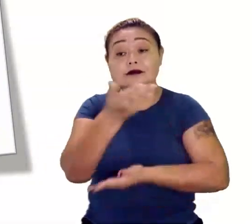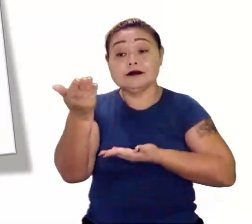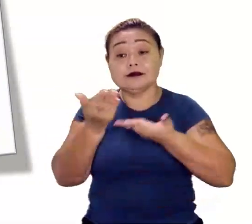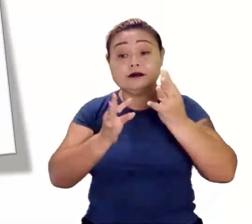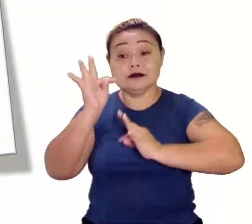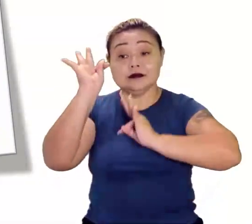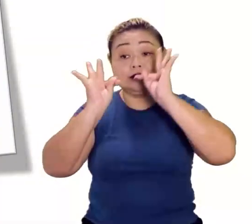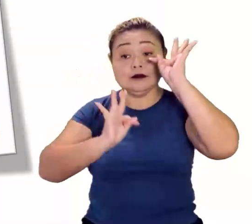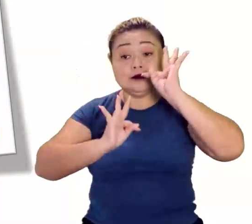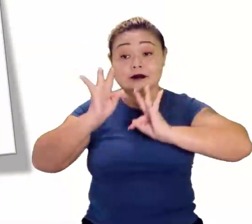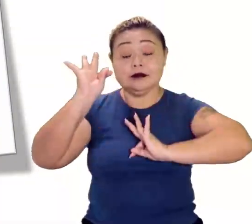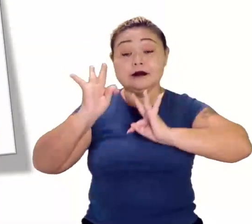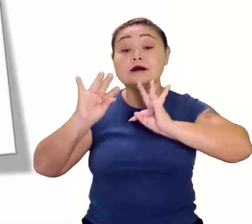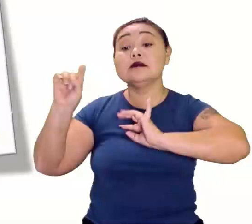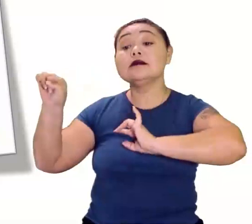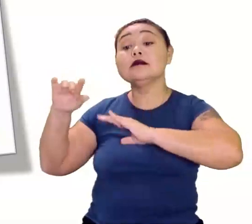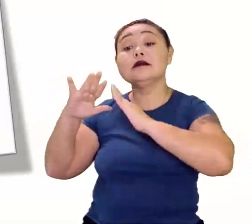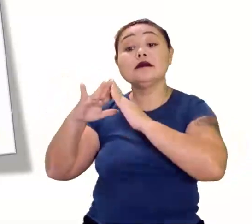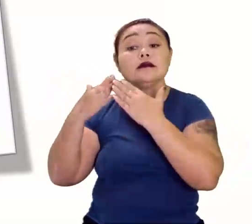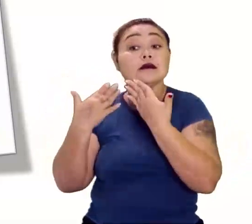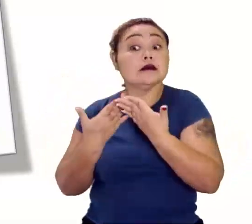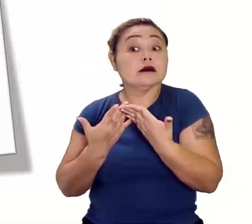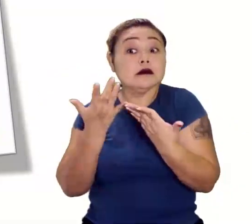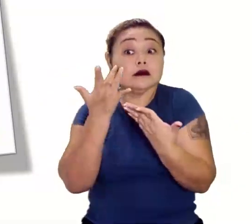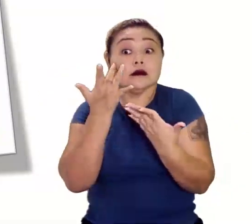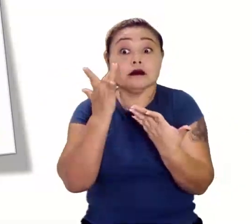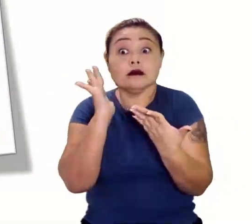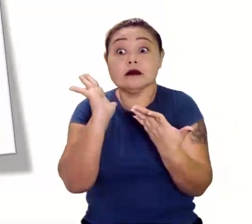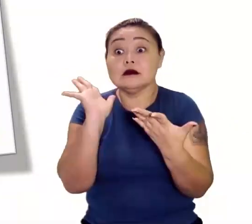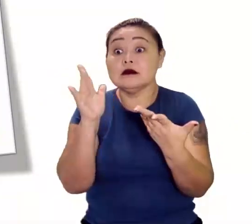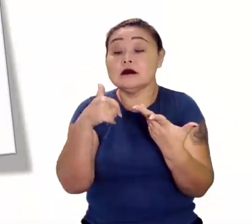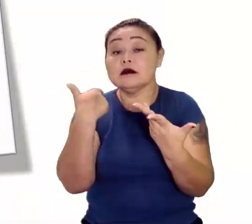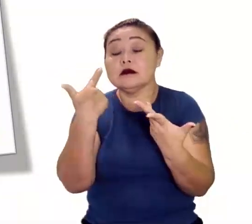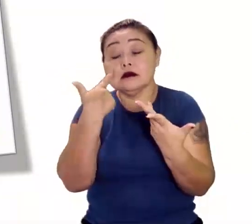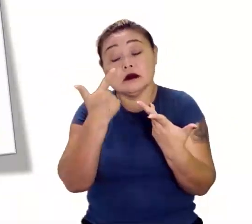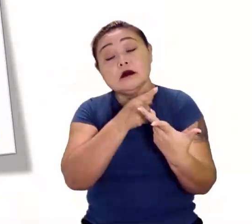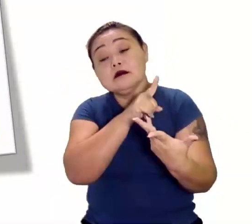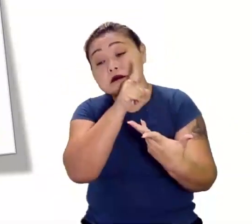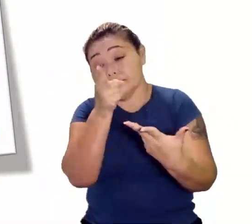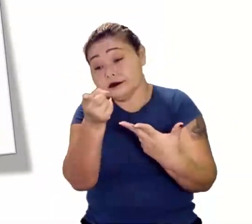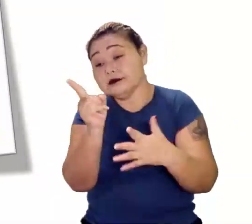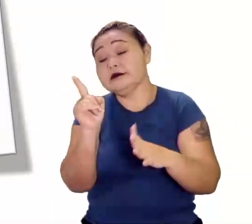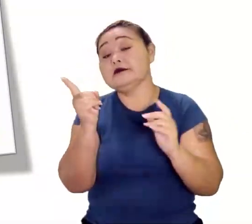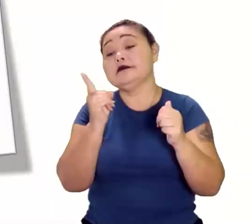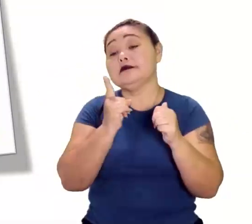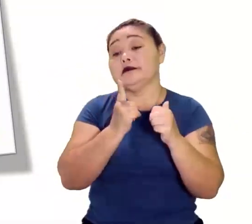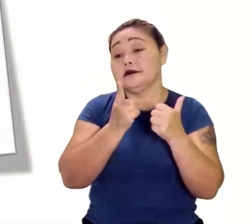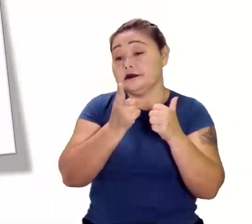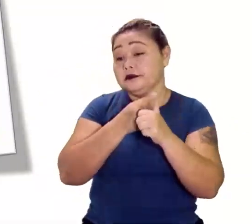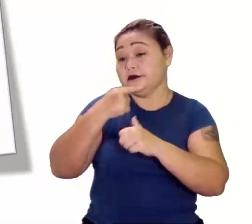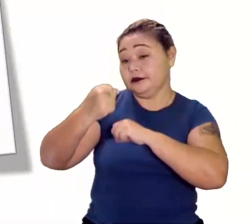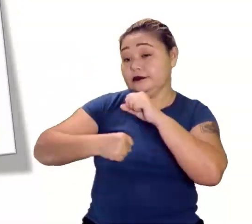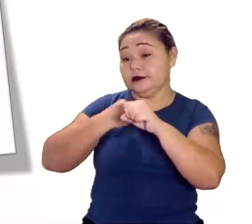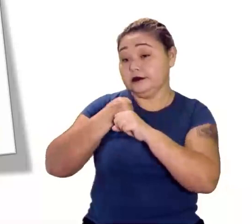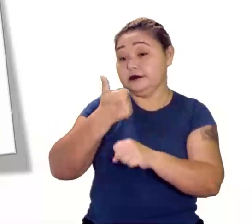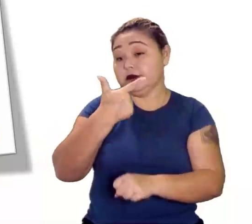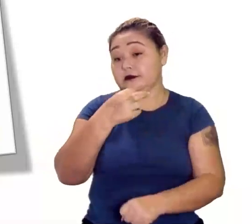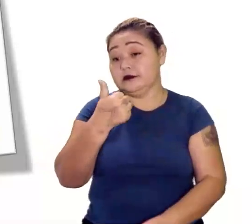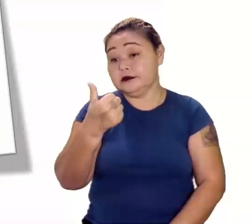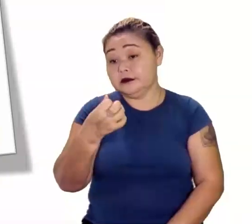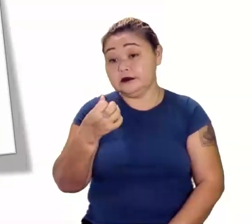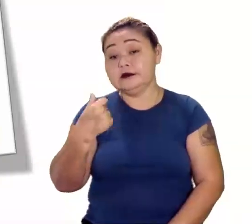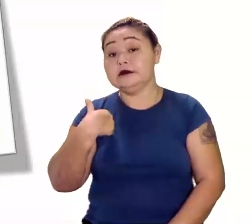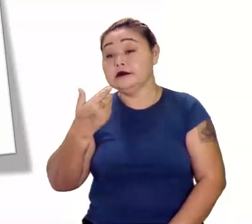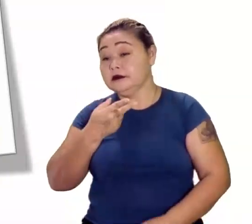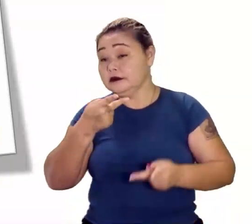tecnológica, onde fica? Que escola é essa? Não sei. Eu já fui lá, confesso, já fui lá. No primeiro ano da mediação, em 2016, eu dei